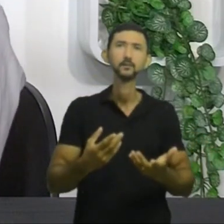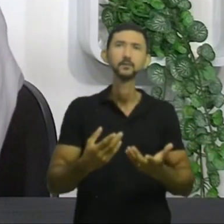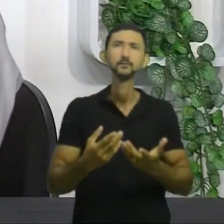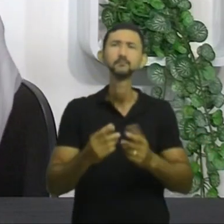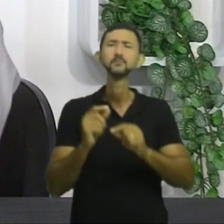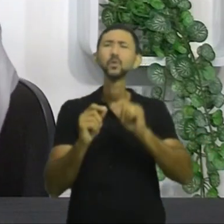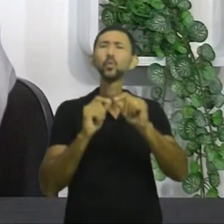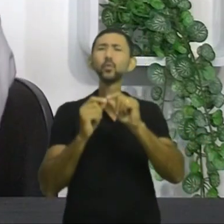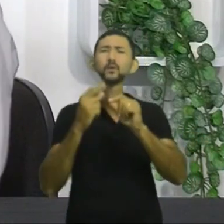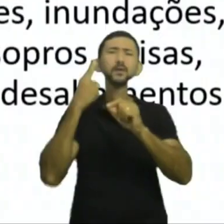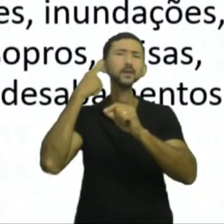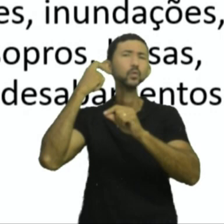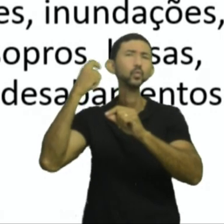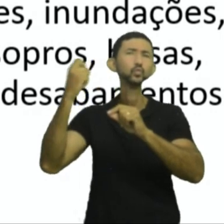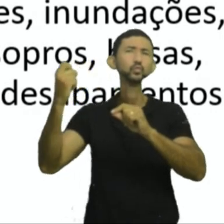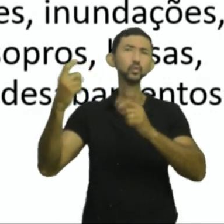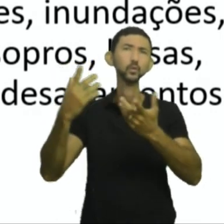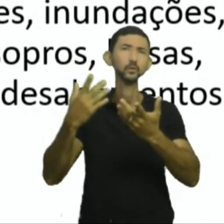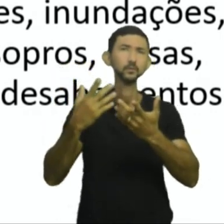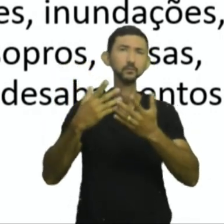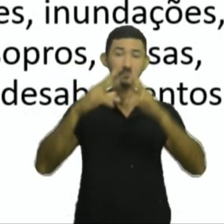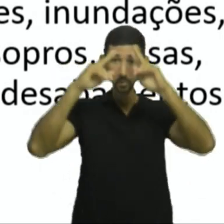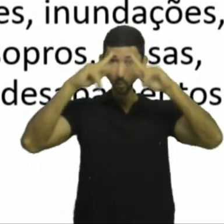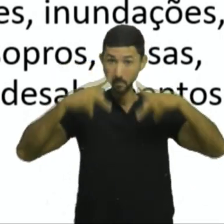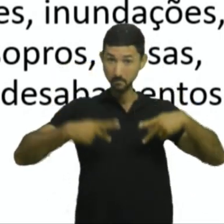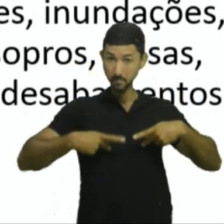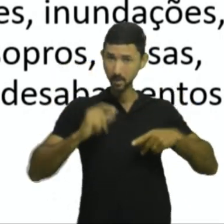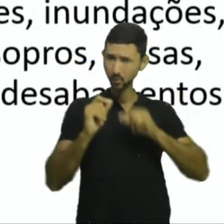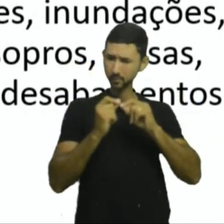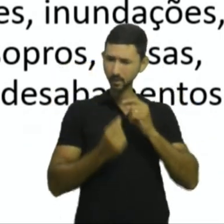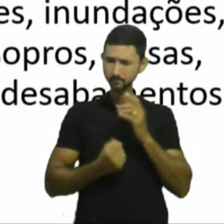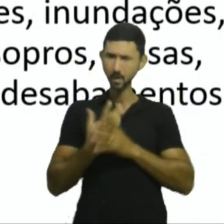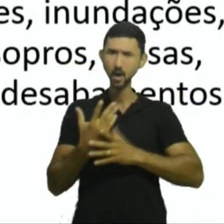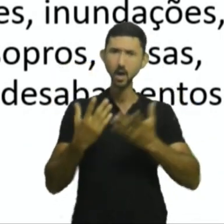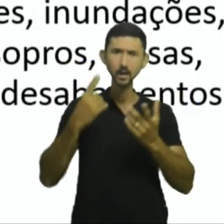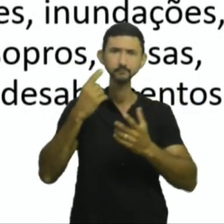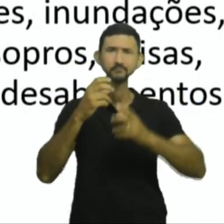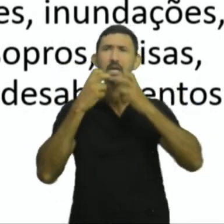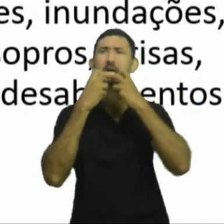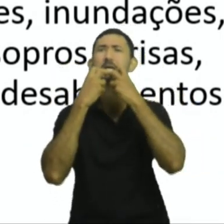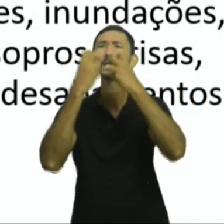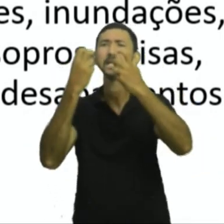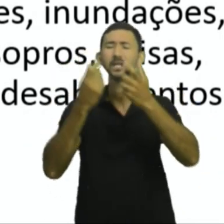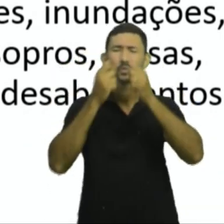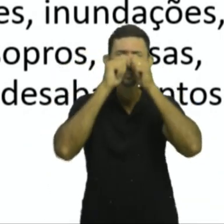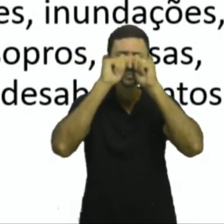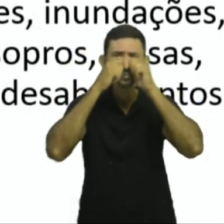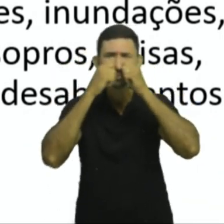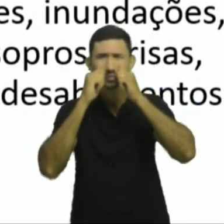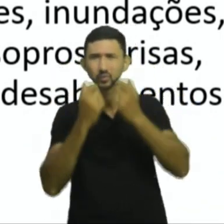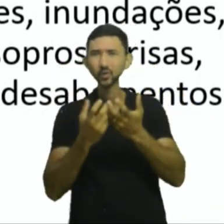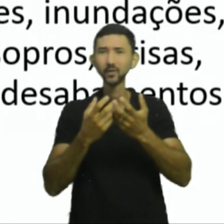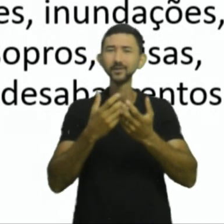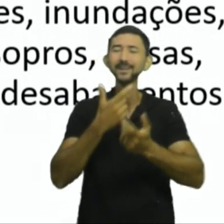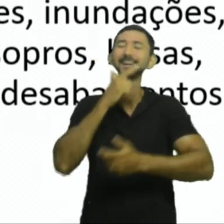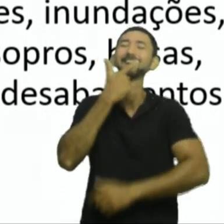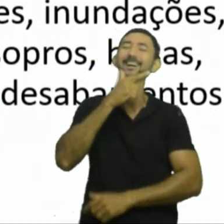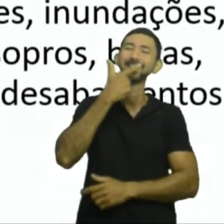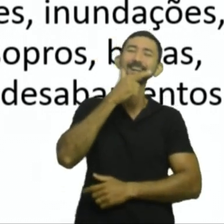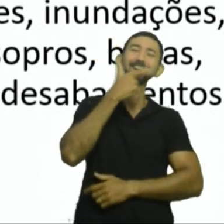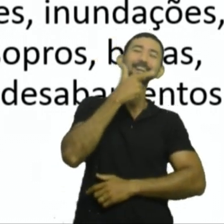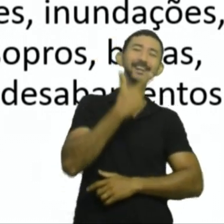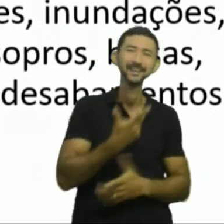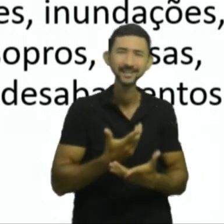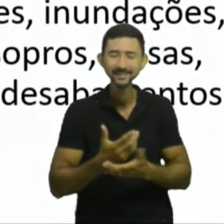O que os sons dos humanos, nós humanos, o que é que nós produzimos? Gritos, choros,